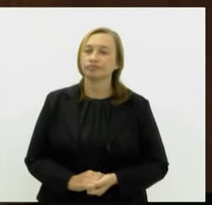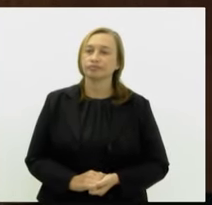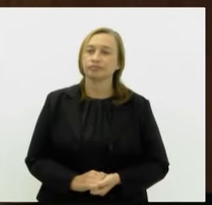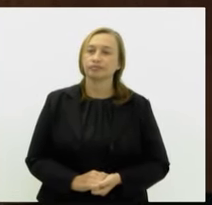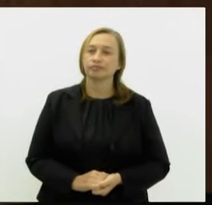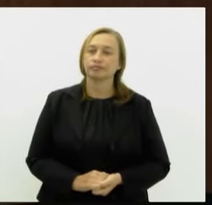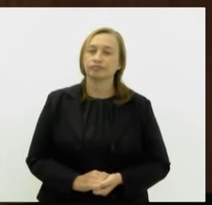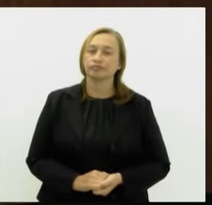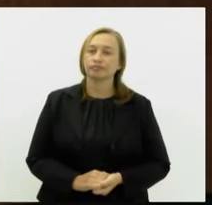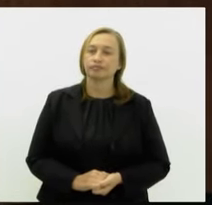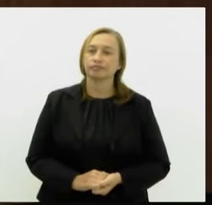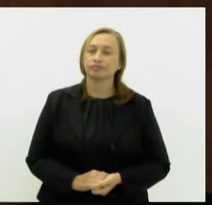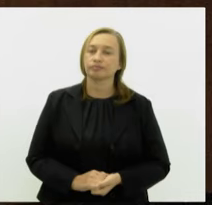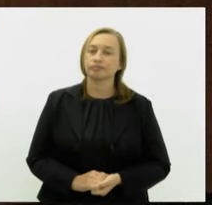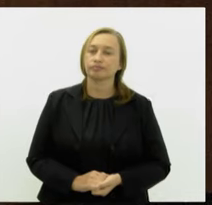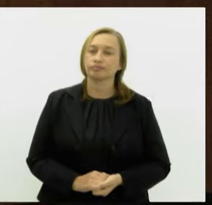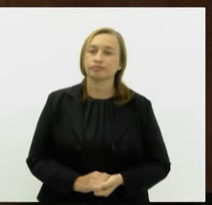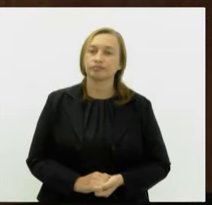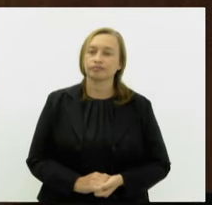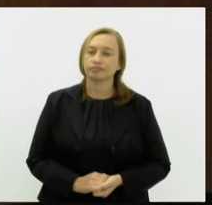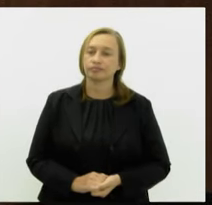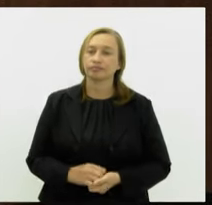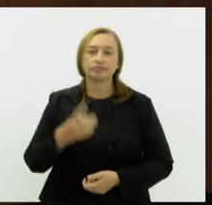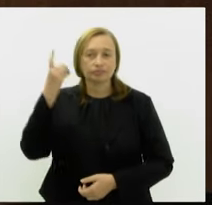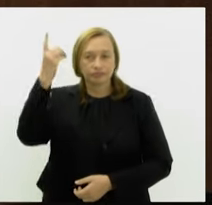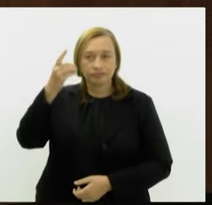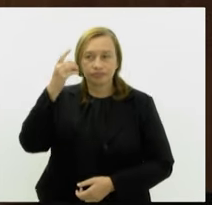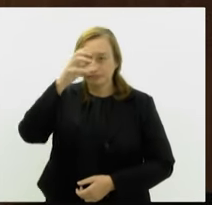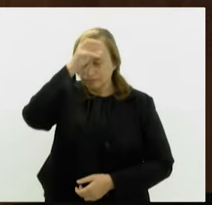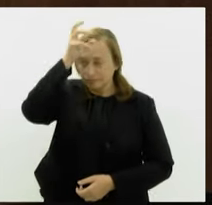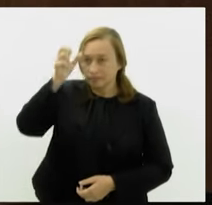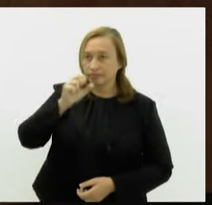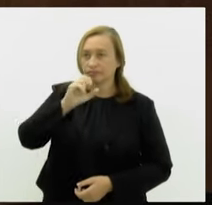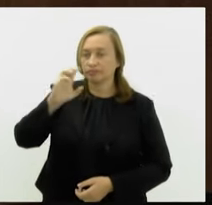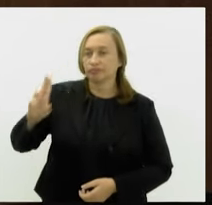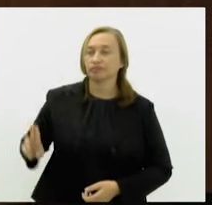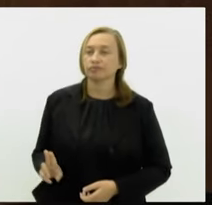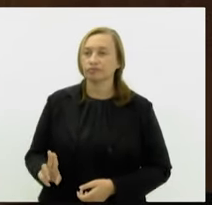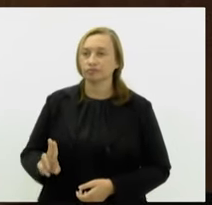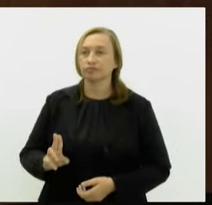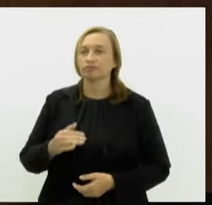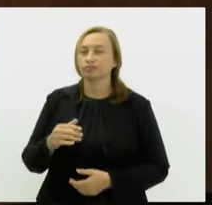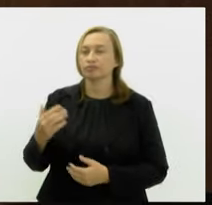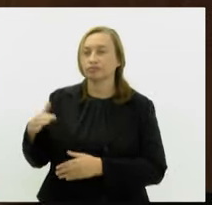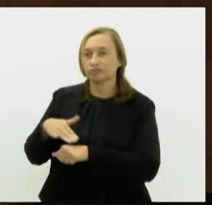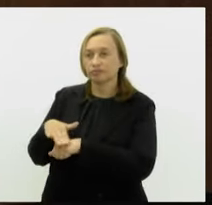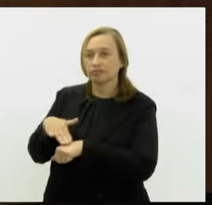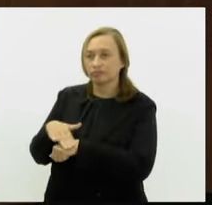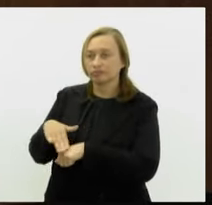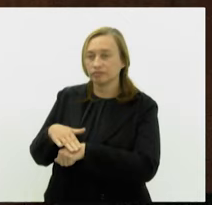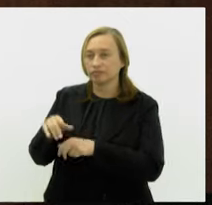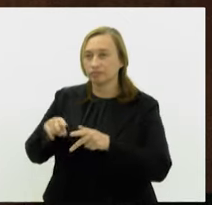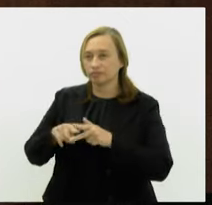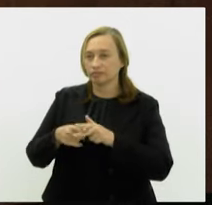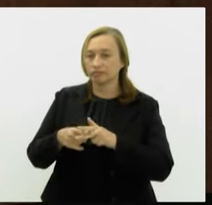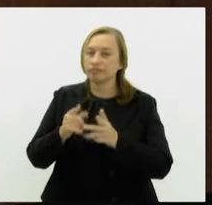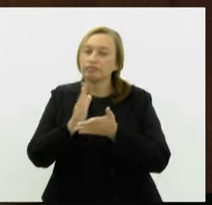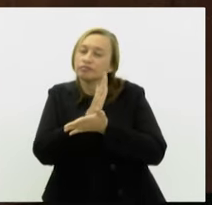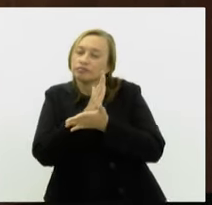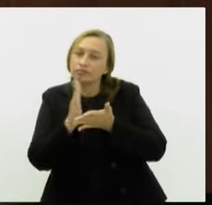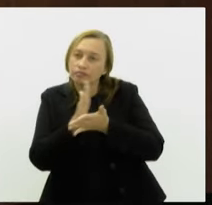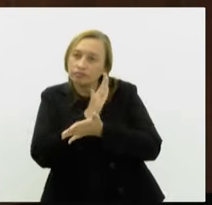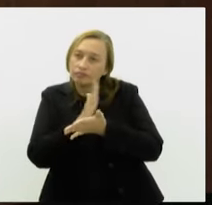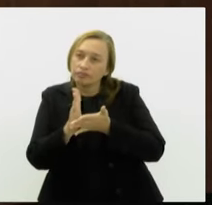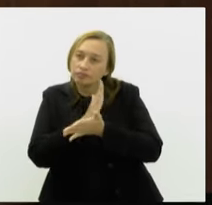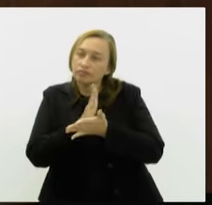estimada deputada Tiaju, eu falei com ela para ela dar uma ajustada em algumas